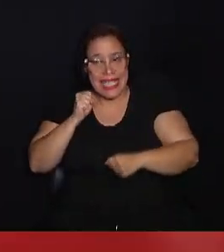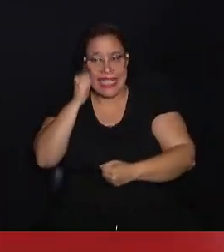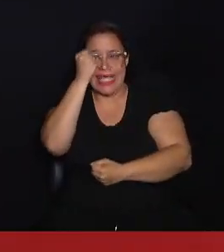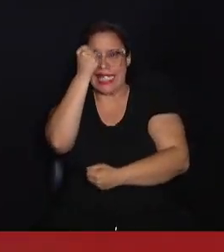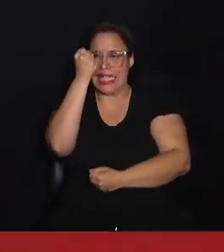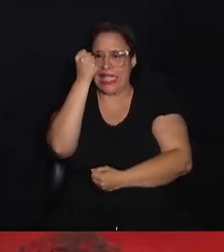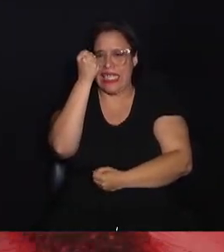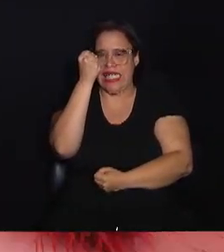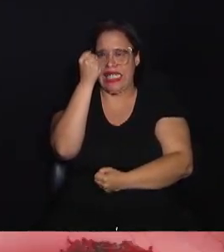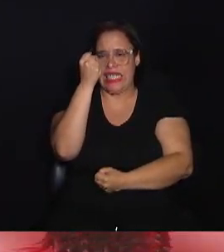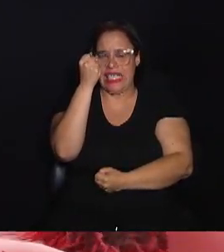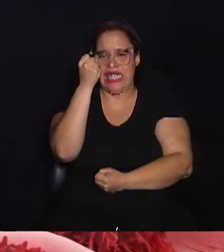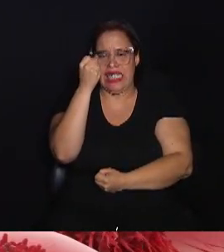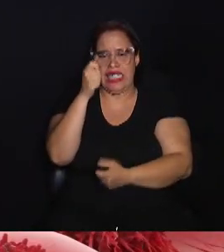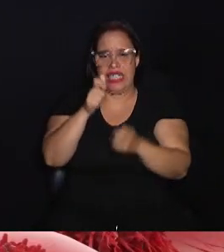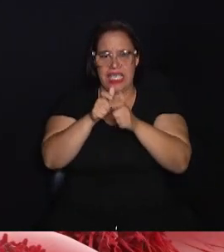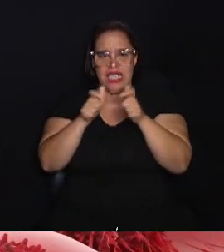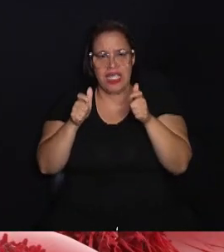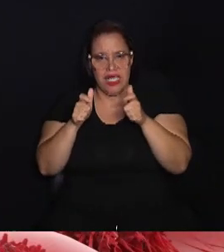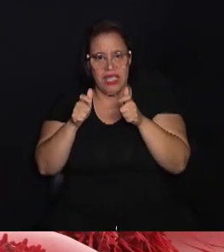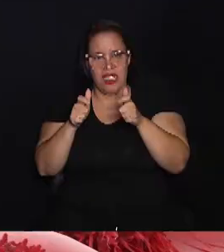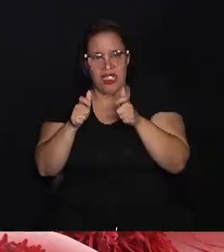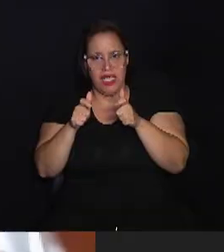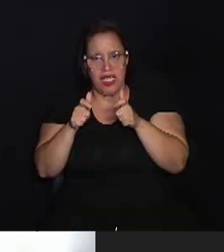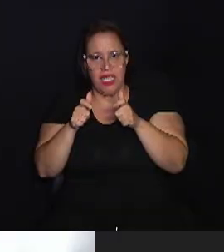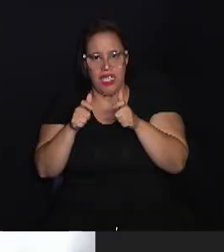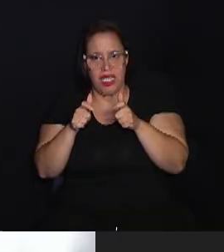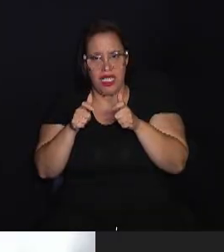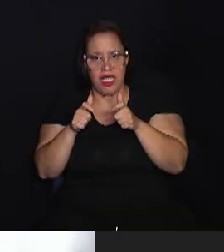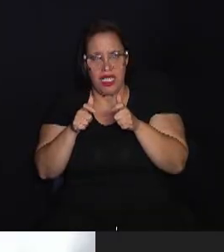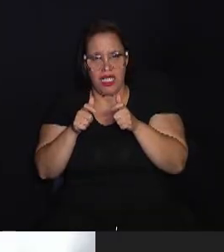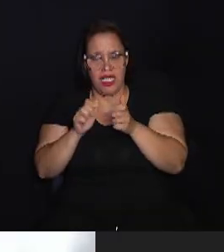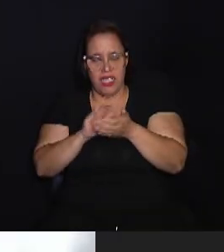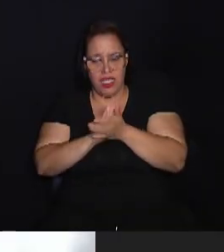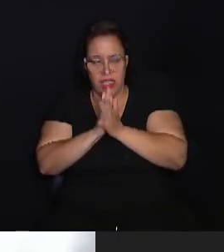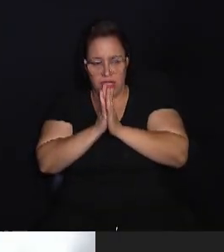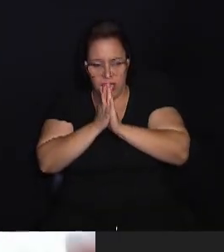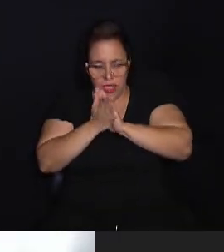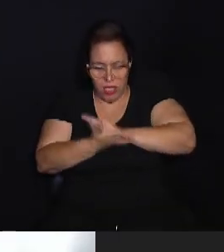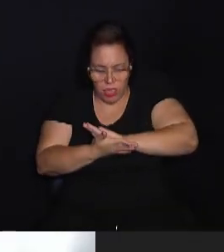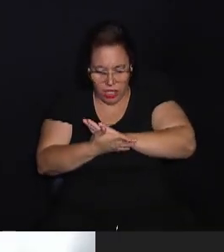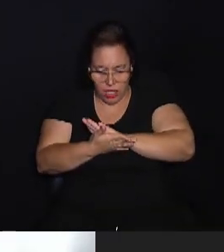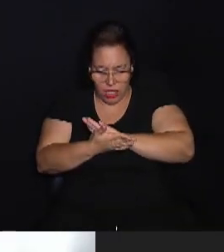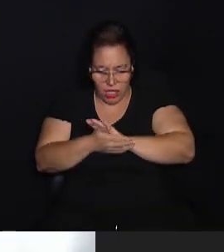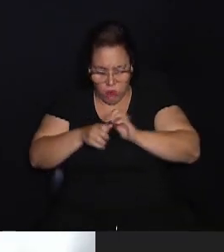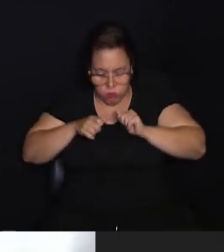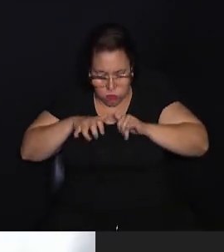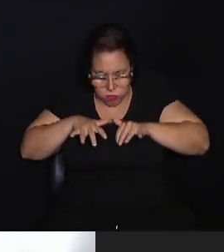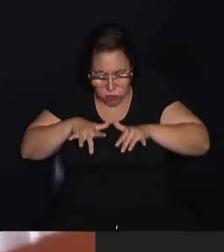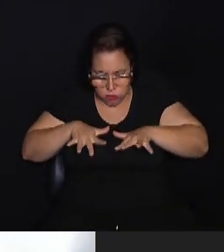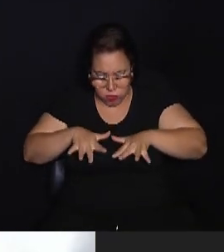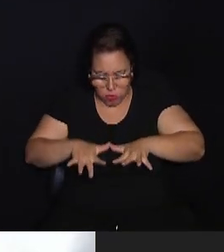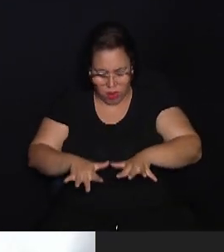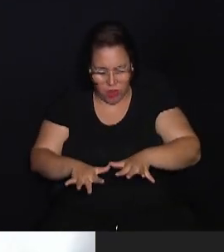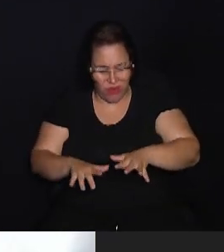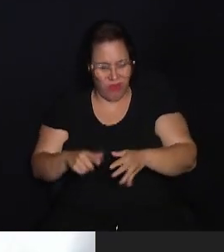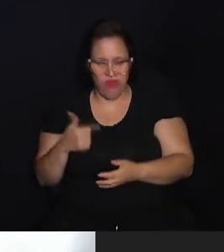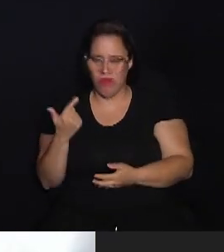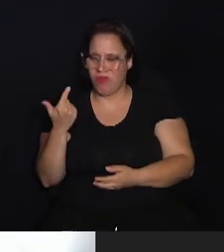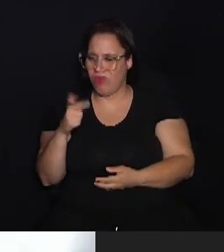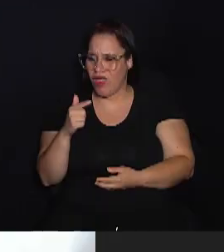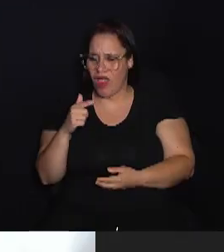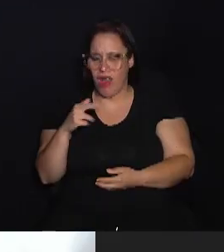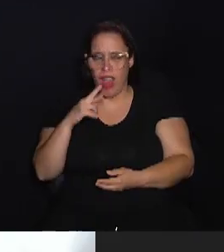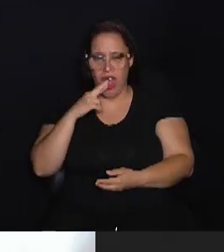agressiva e com o maior risco de se disseminar, se metastatizar e não responder